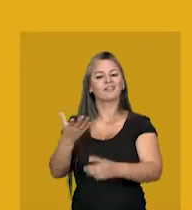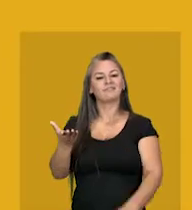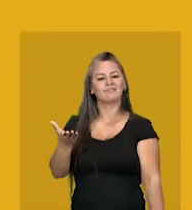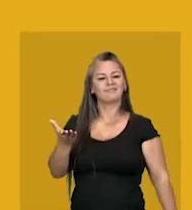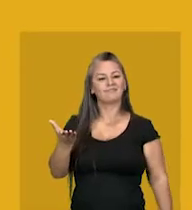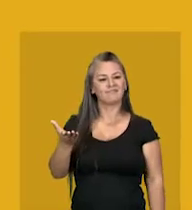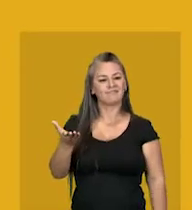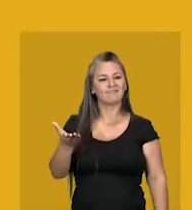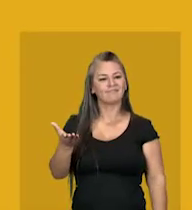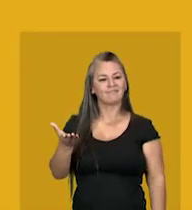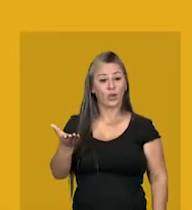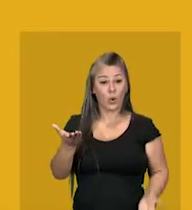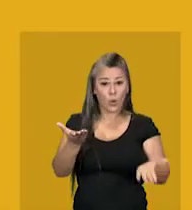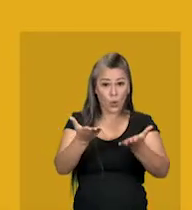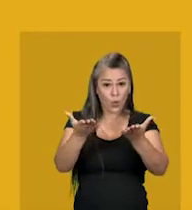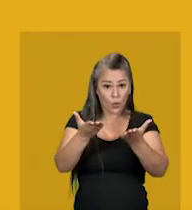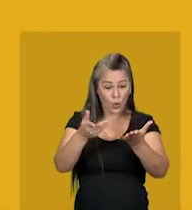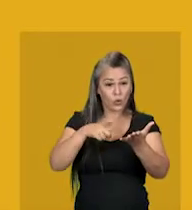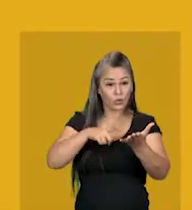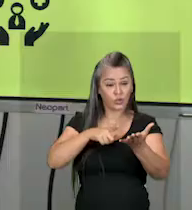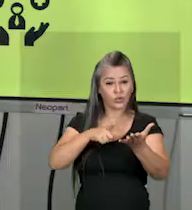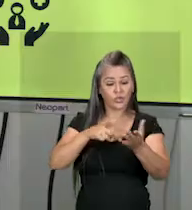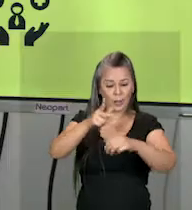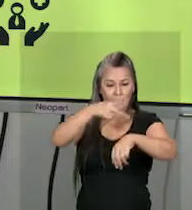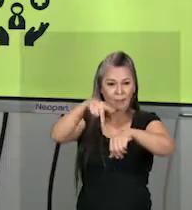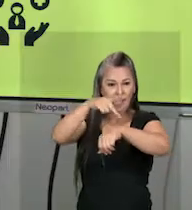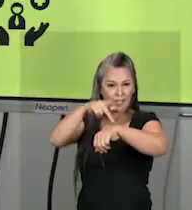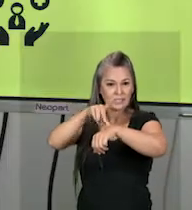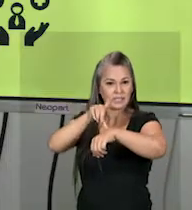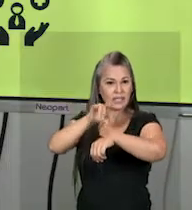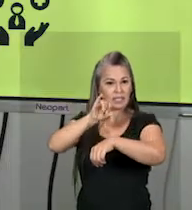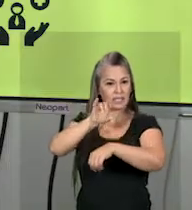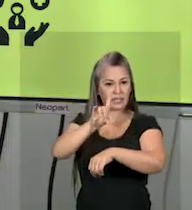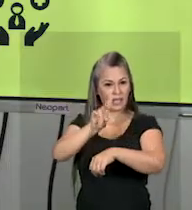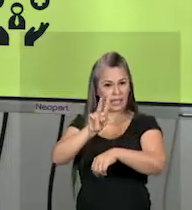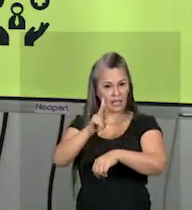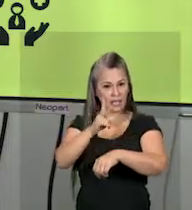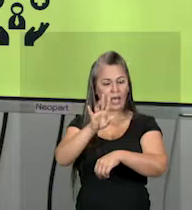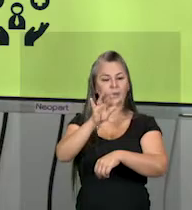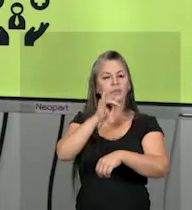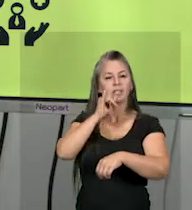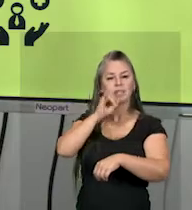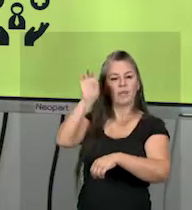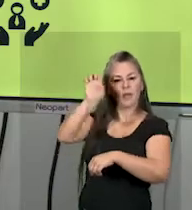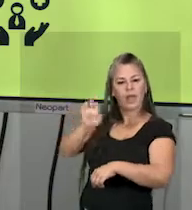Hoje, os países com altíssimo IDH, principalmente na Europa, na Escandinávia,